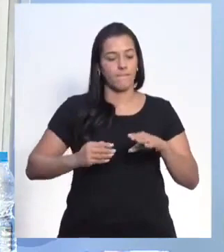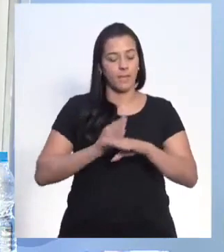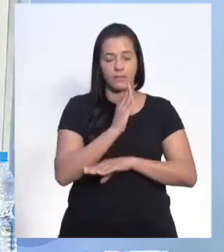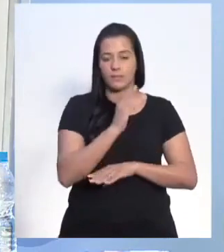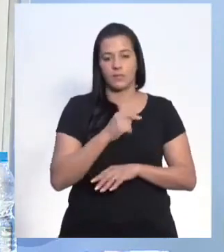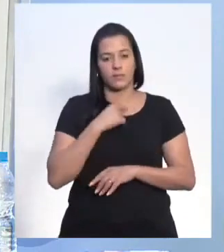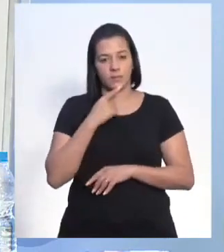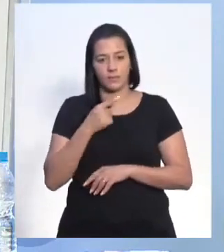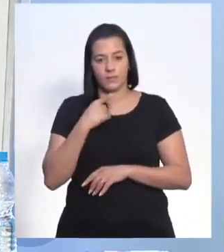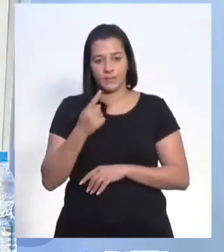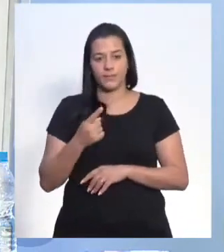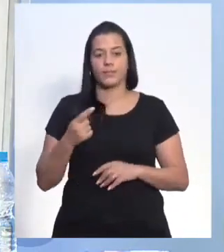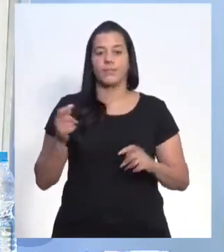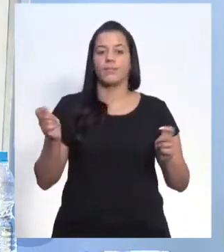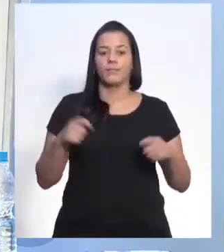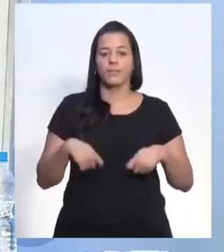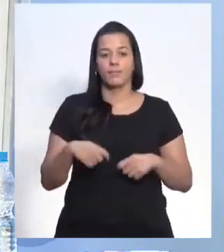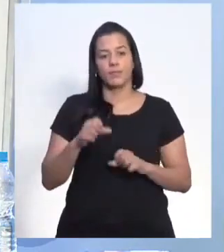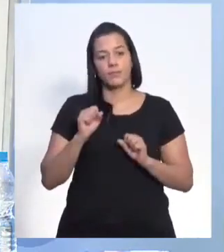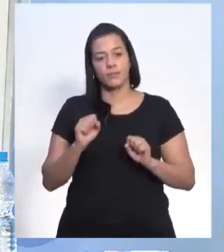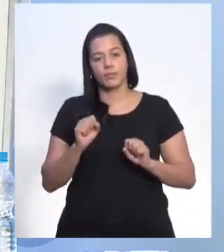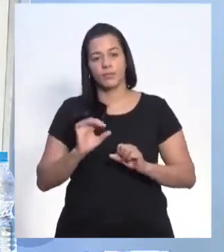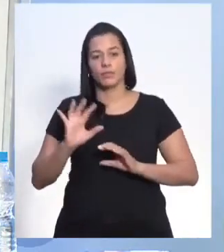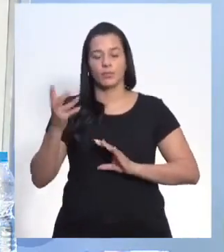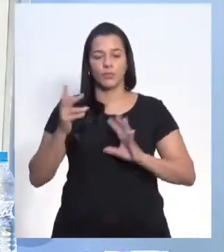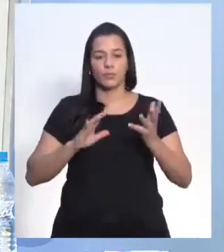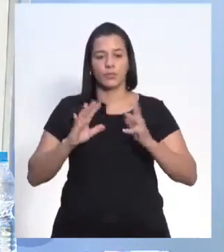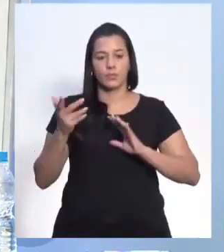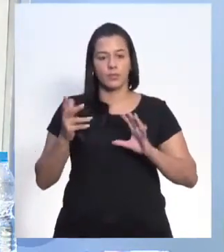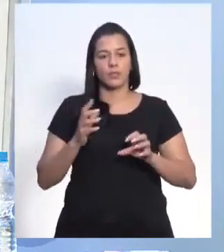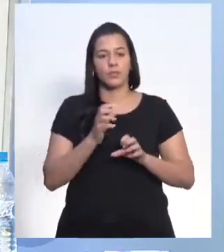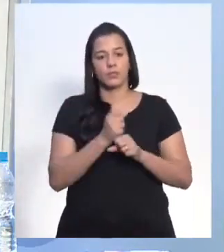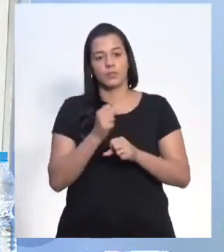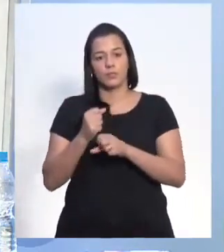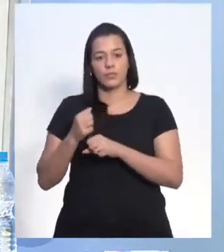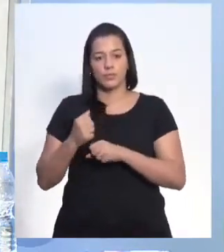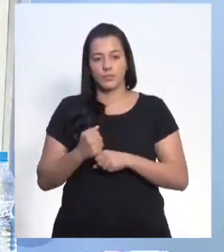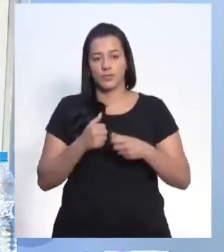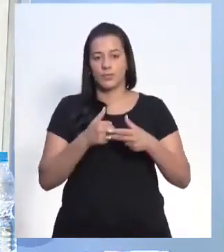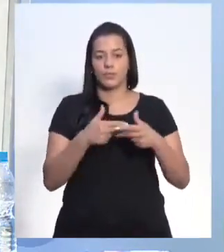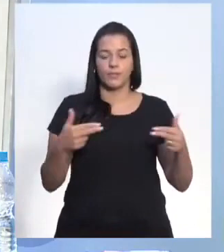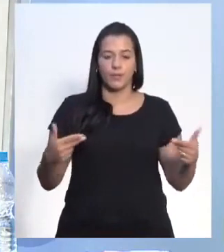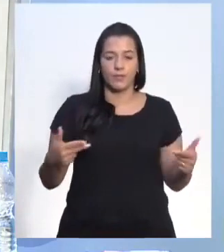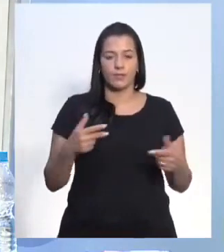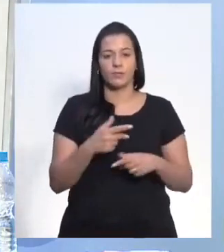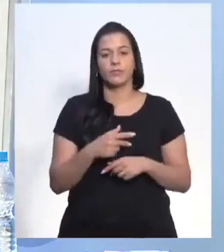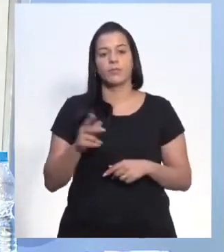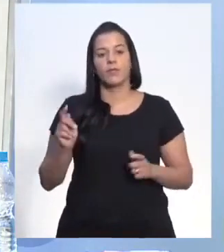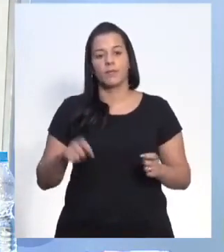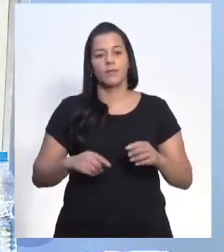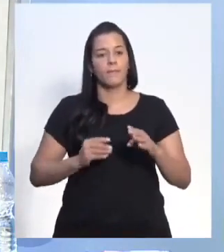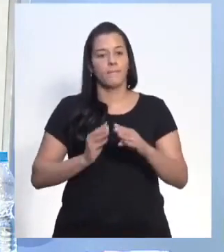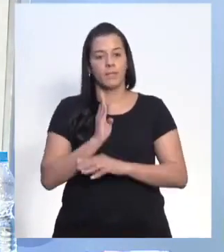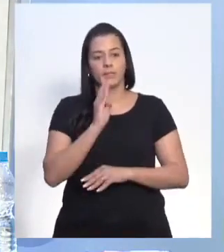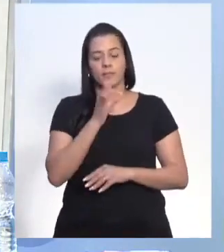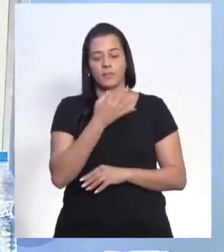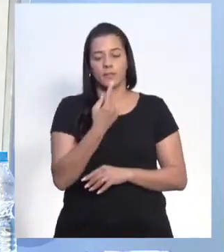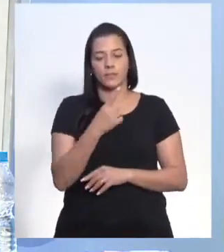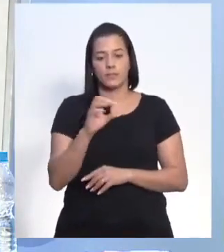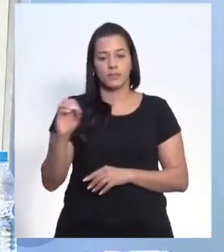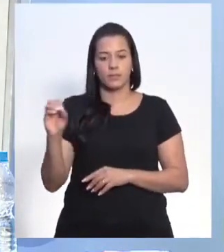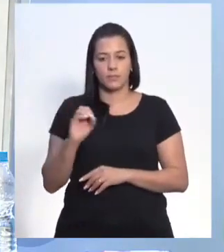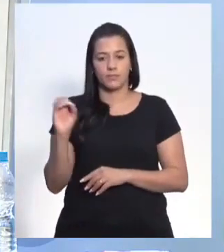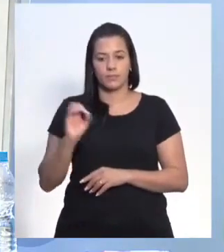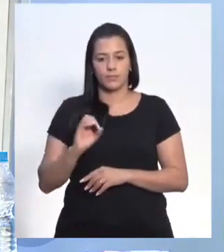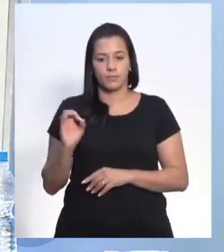Mas em cálculos de probabilidade, pode ocorrer da gente estar somando eventos com várias probabilidades de passar de 100%, tá bom? Muito